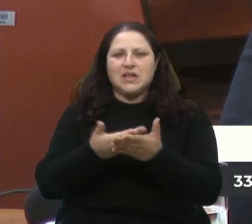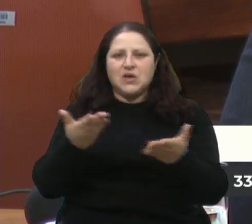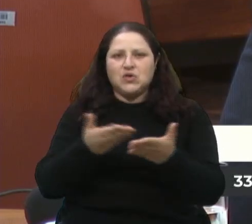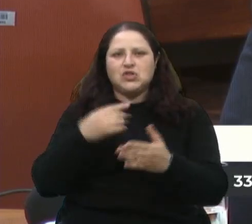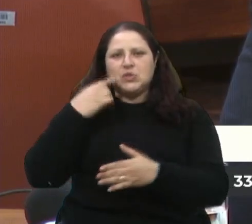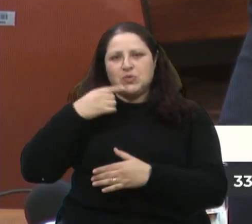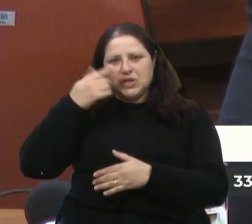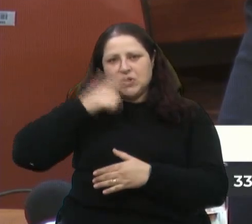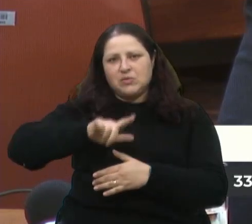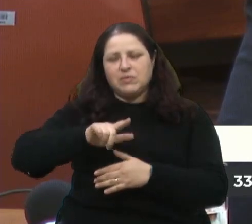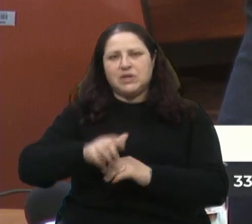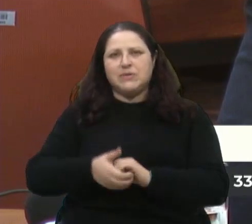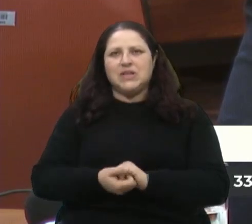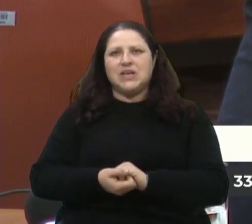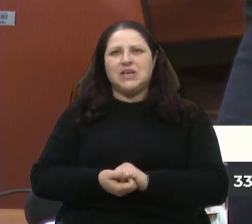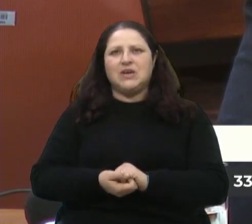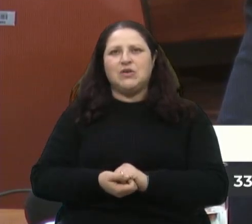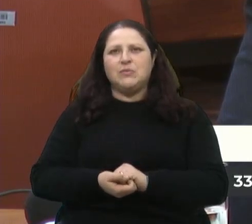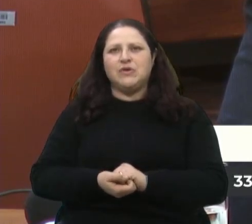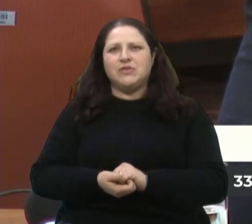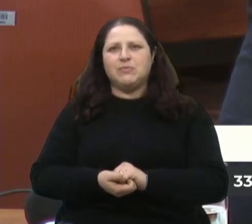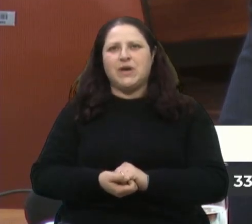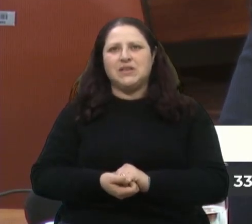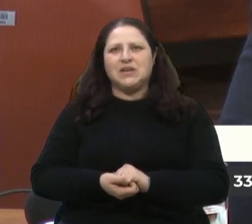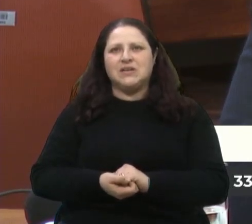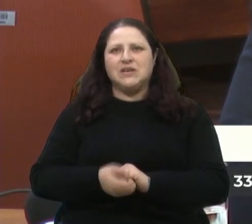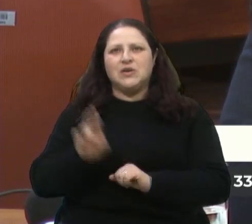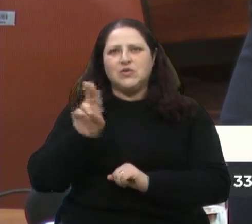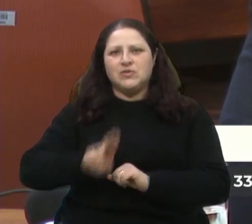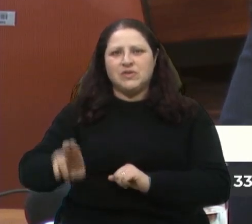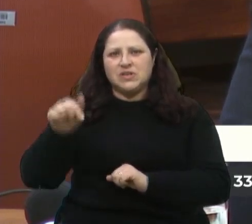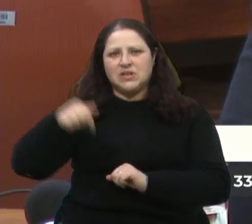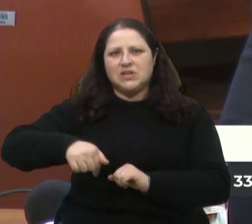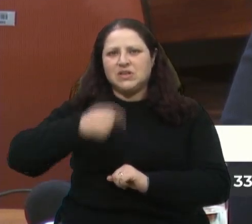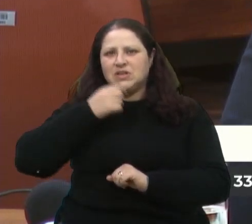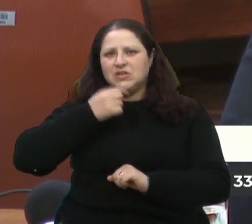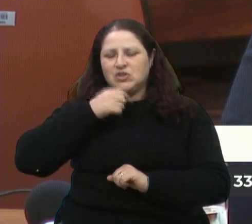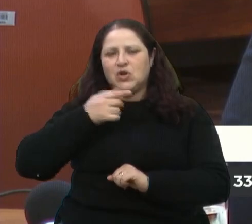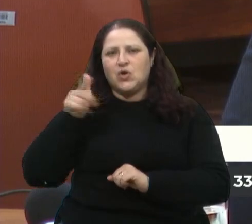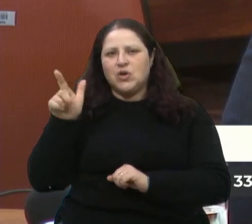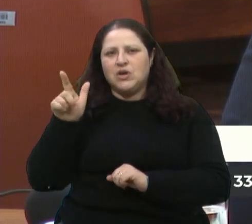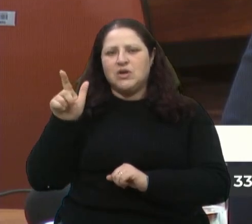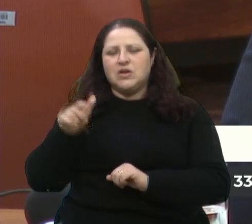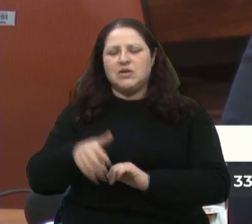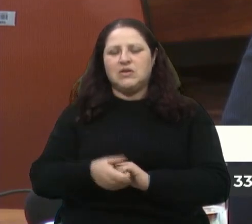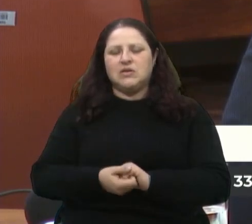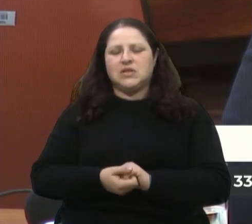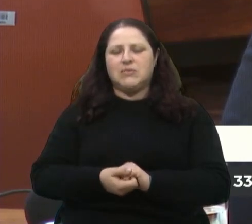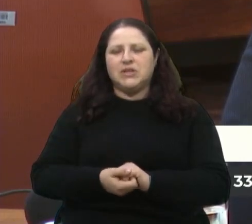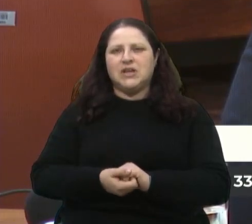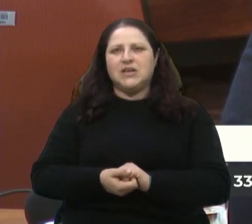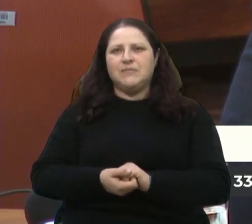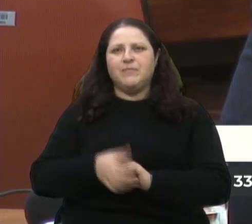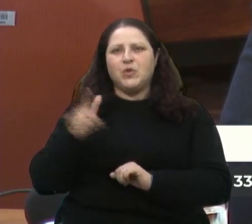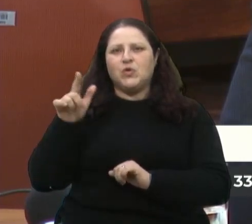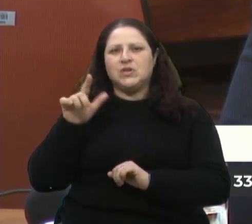conseguiu. E a própria Universidade de Caxias do Sul e outras forças ocultas aqui de Caxias do Sul estavam barrando o